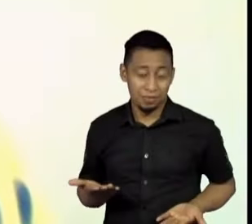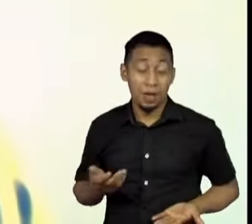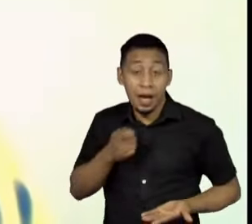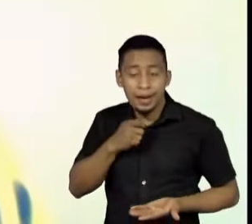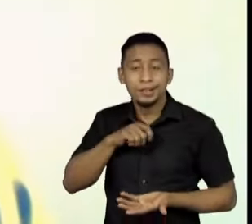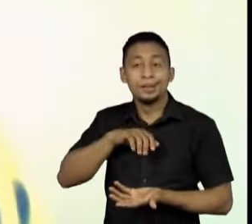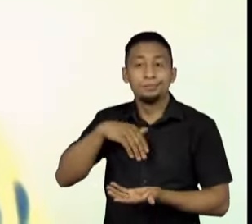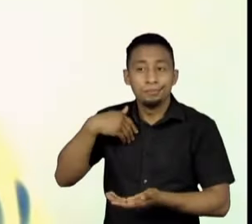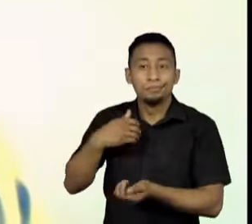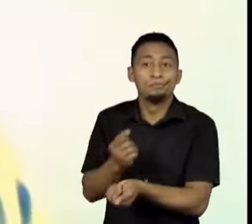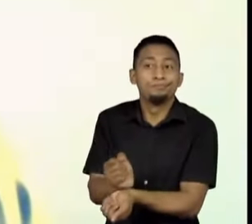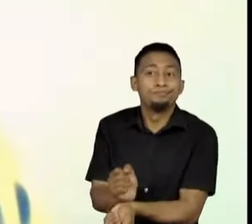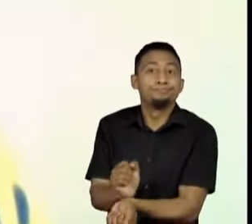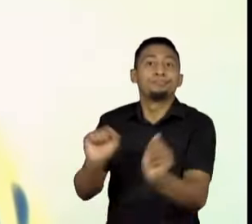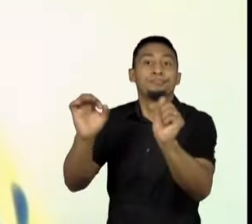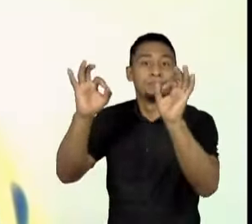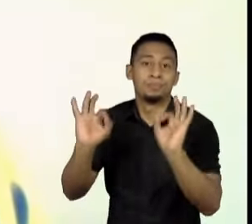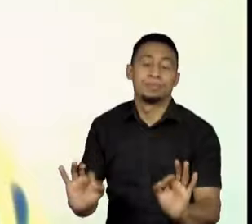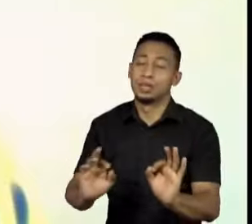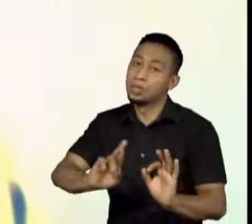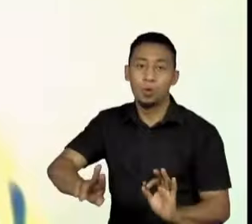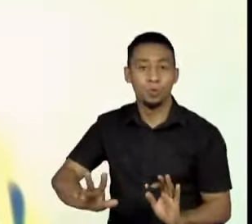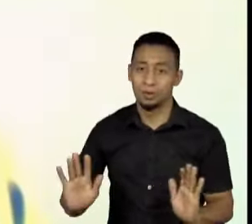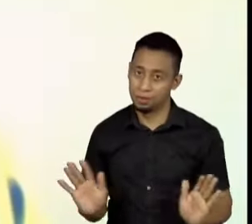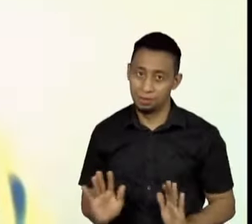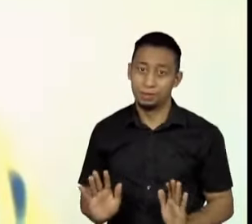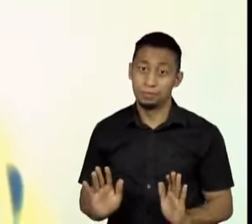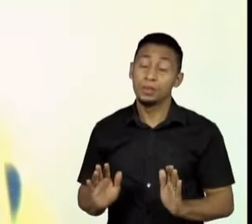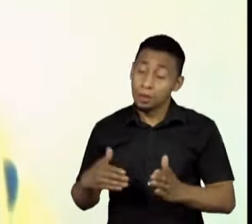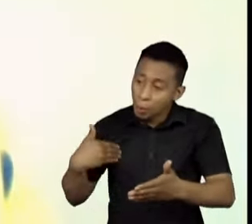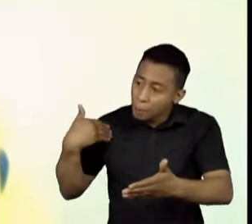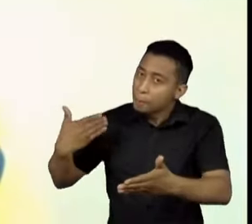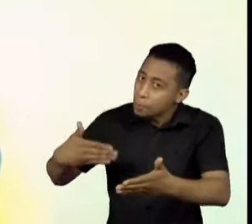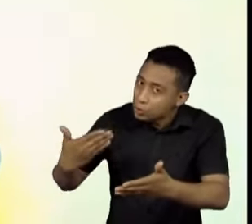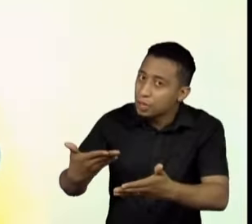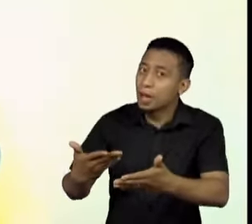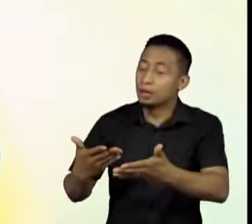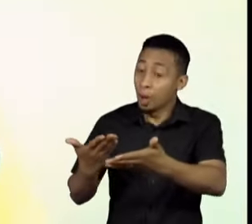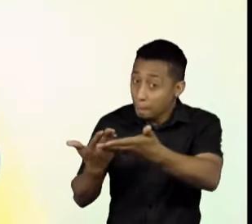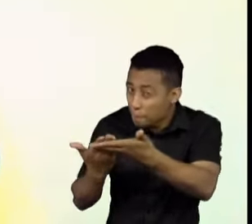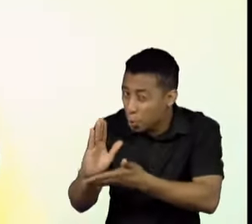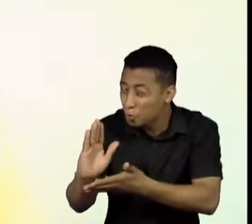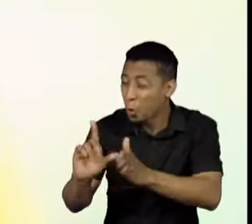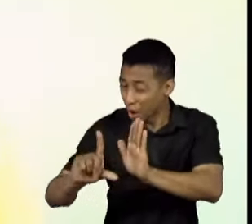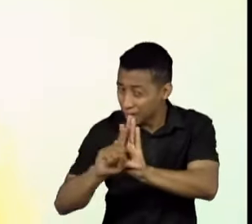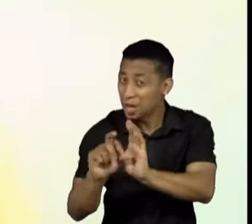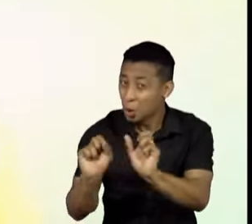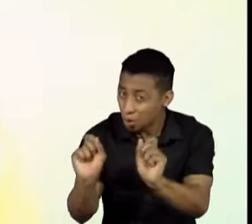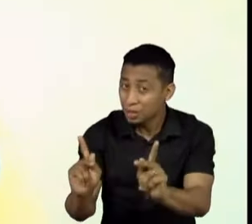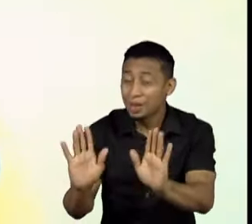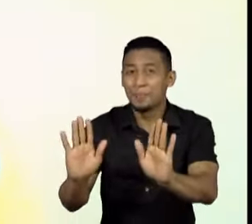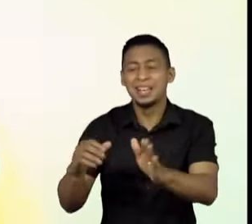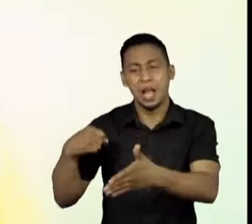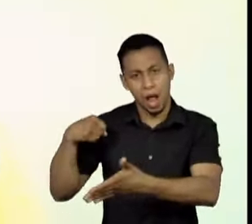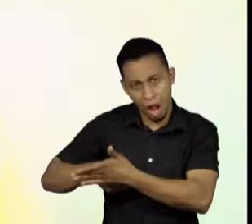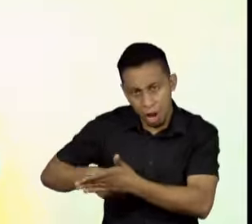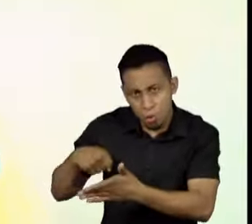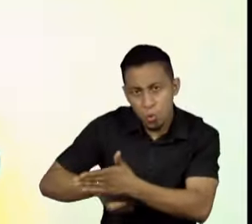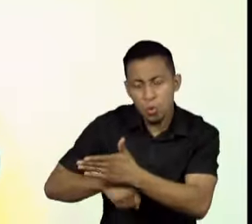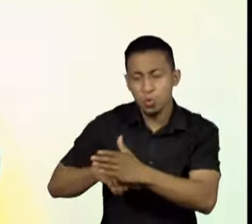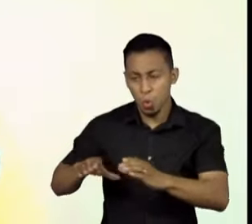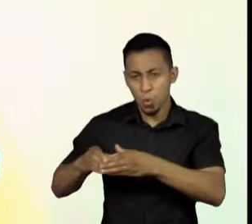vive hoje, sem sombra de dúvida, é um processo que acirrou, mas essa luta, essa